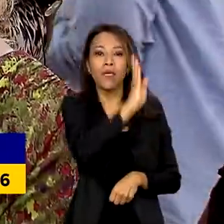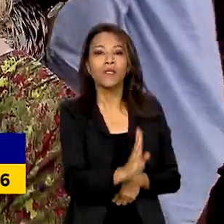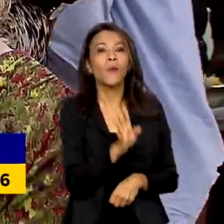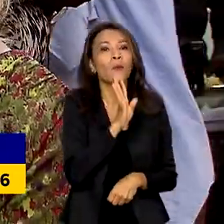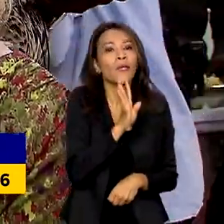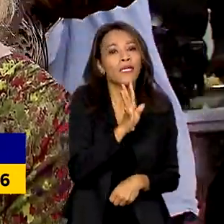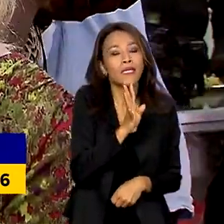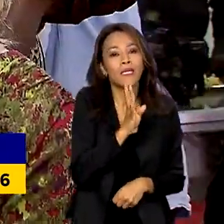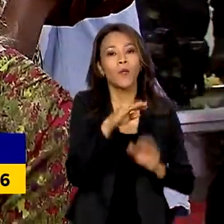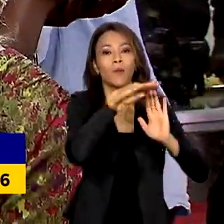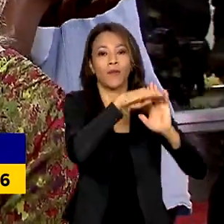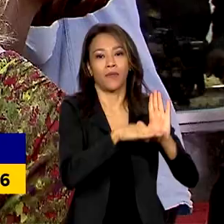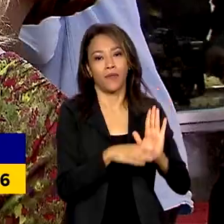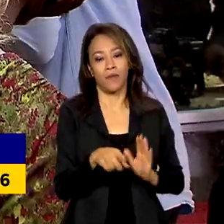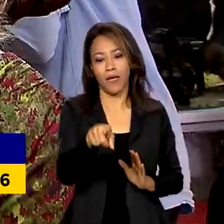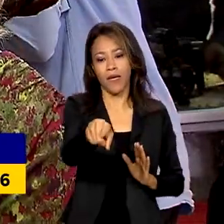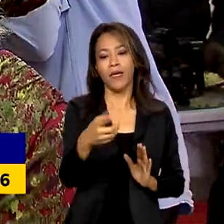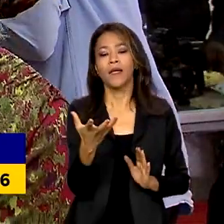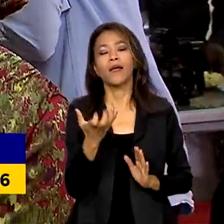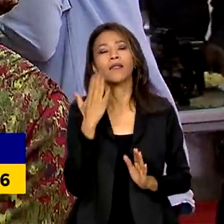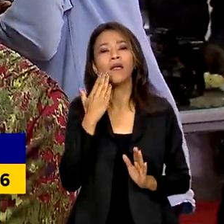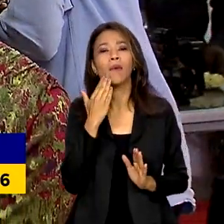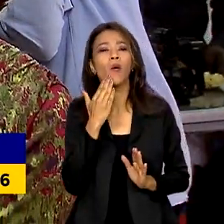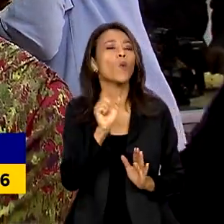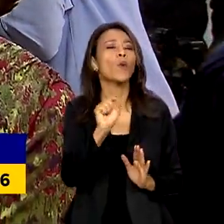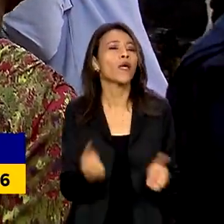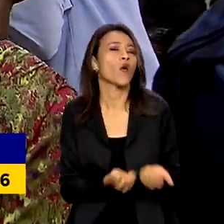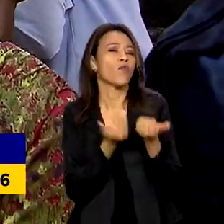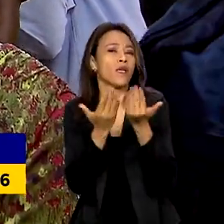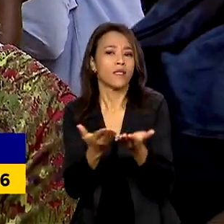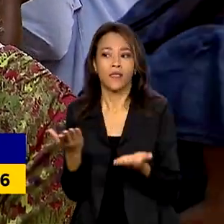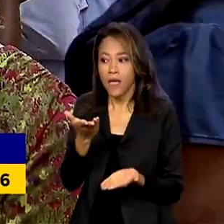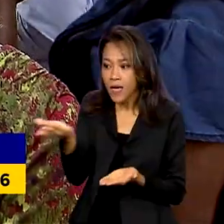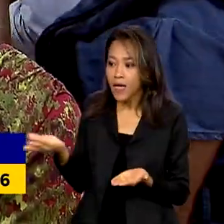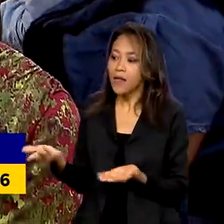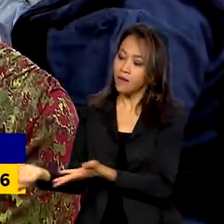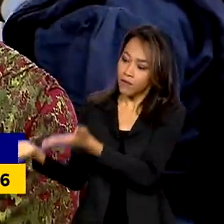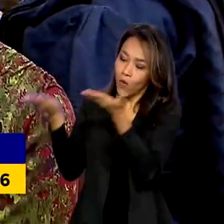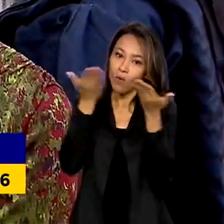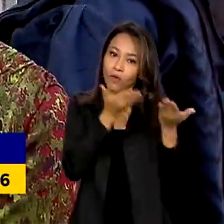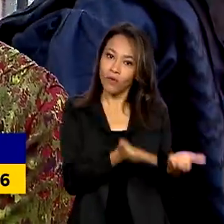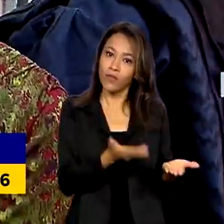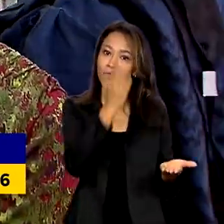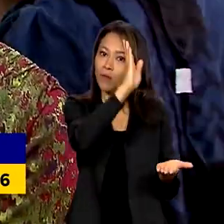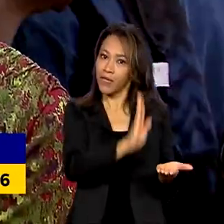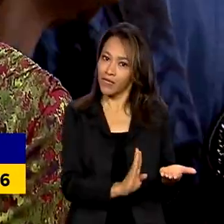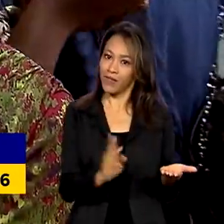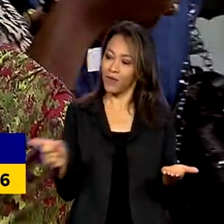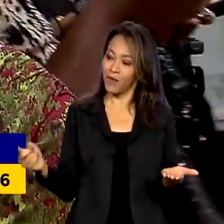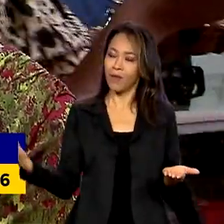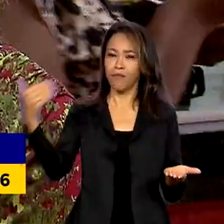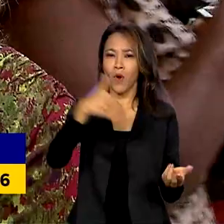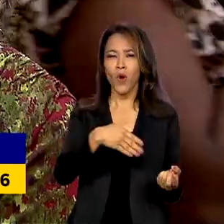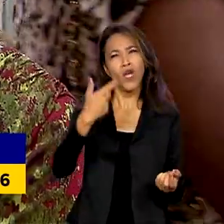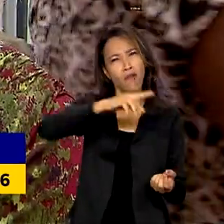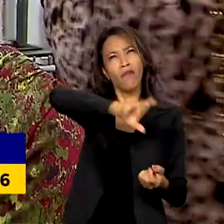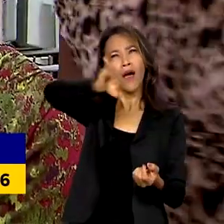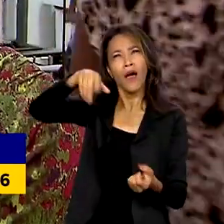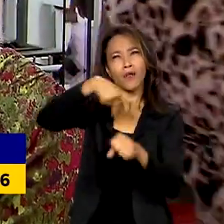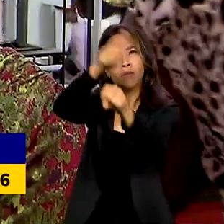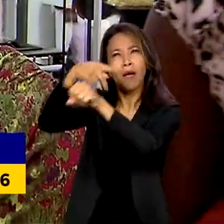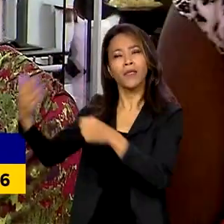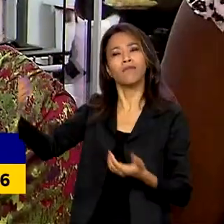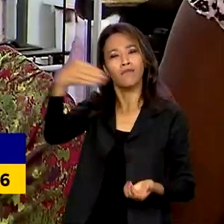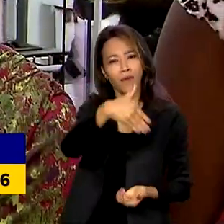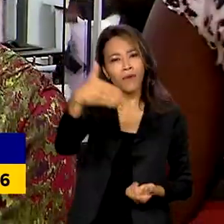vêm buscar é o que nós oferecemos lá fora. Eles estão vindo a convite do Brasil, como vários outros países, para conhecer